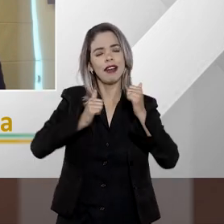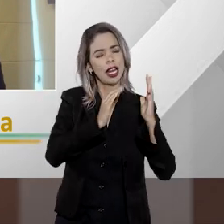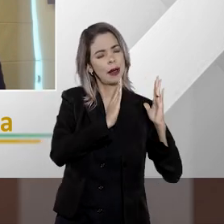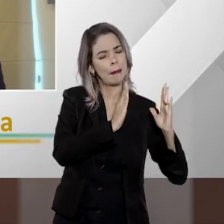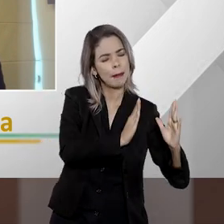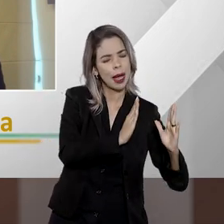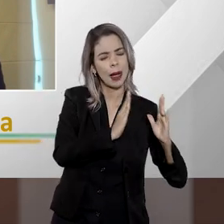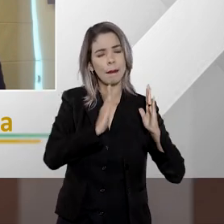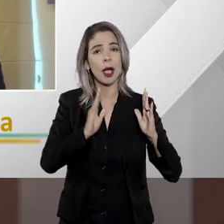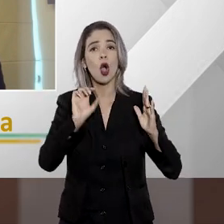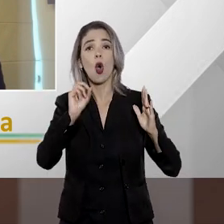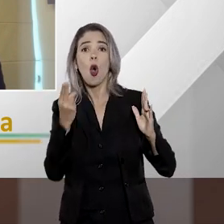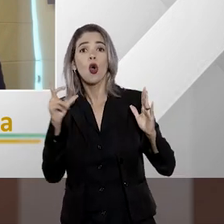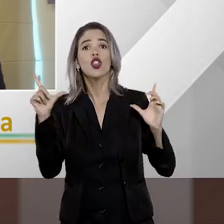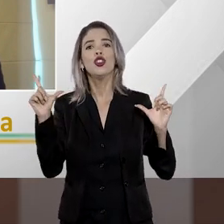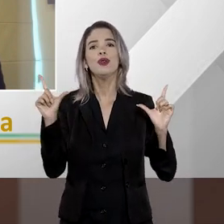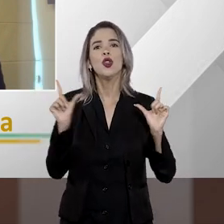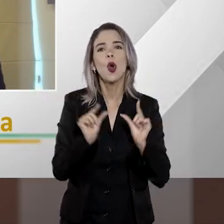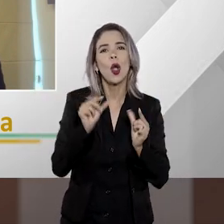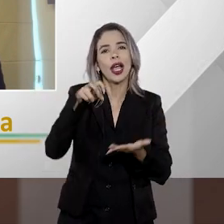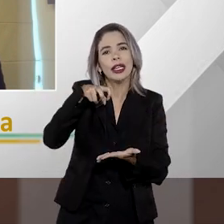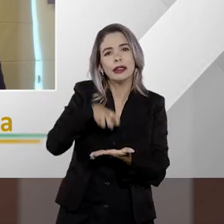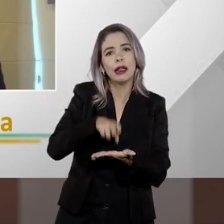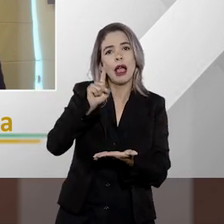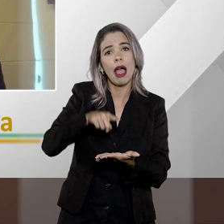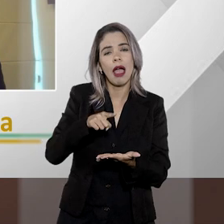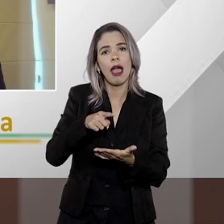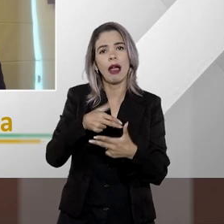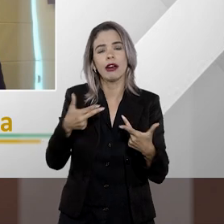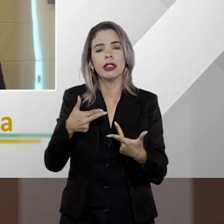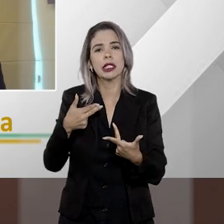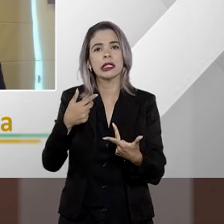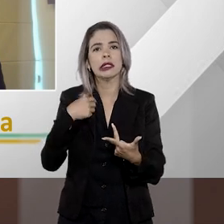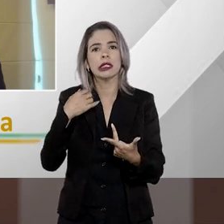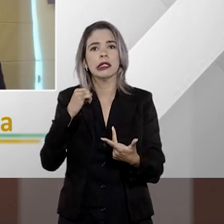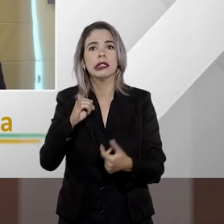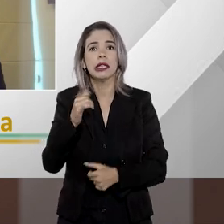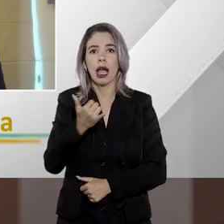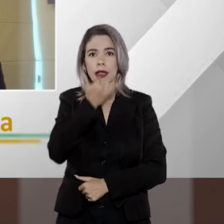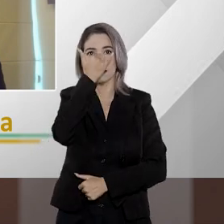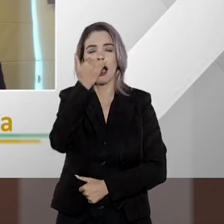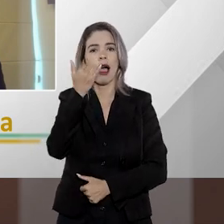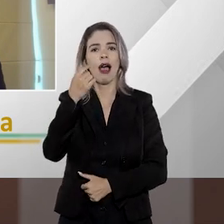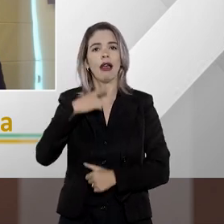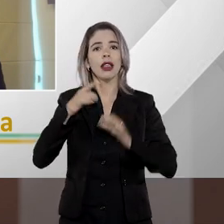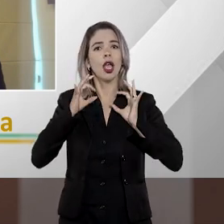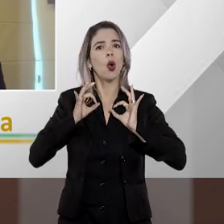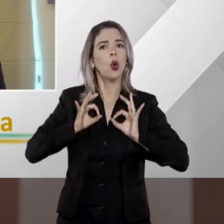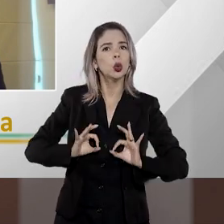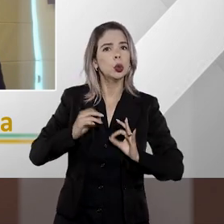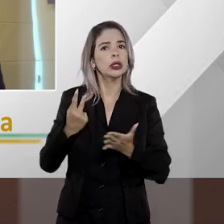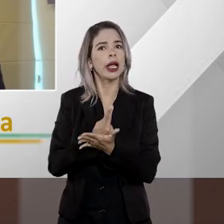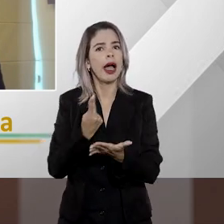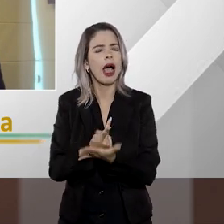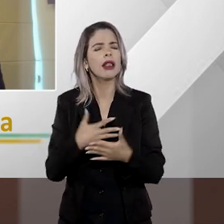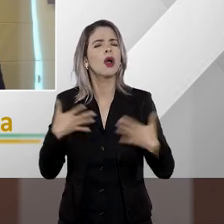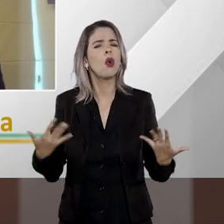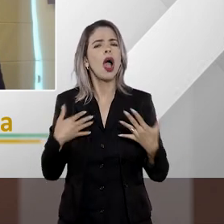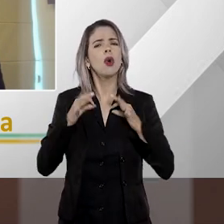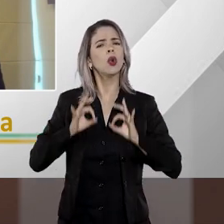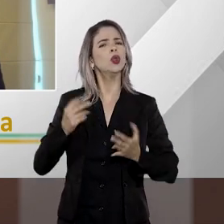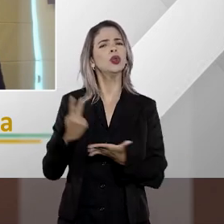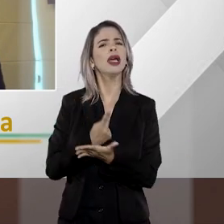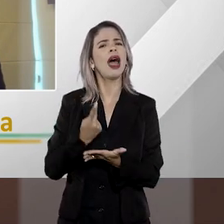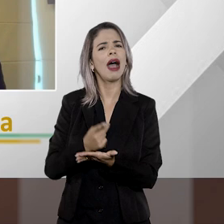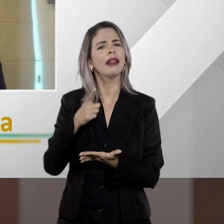a progressão ou a regressão de regime é o cometimento de falta grave. Então, quais são as condutas enquadradas